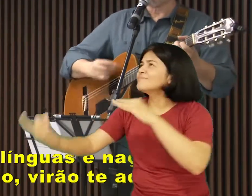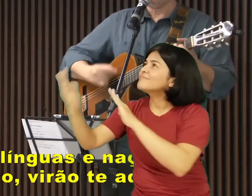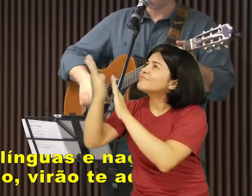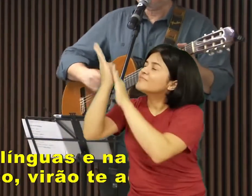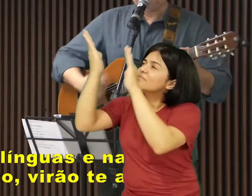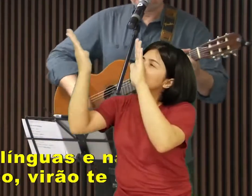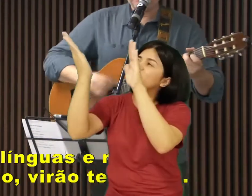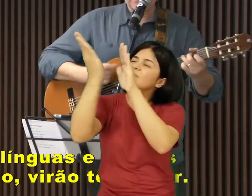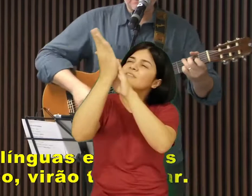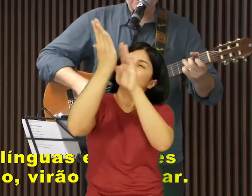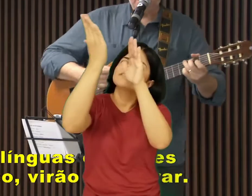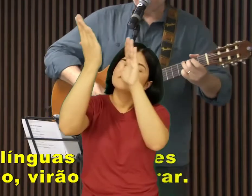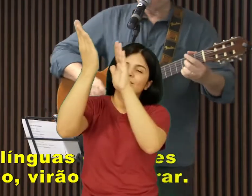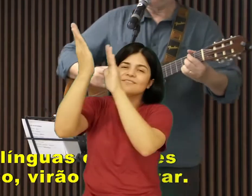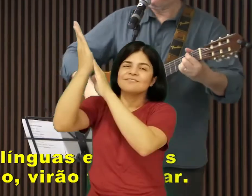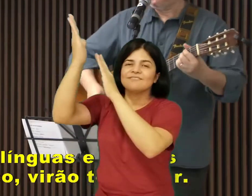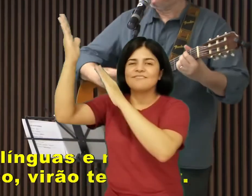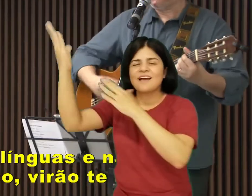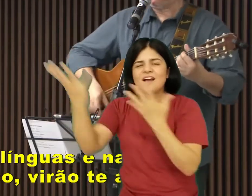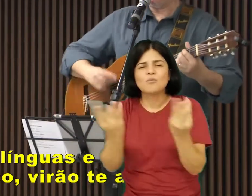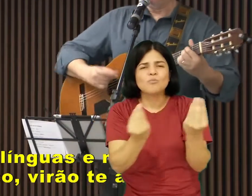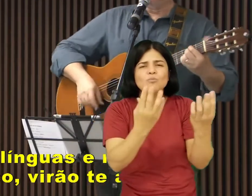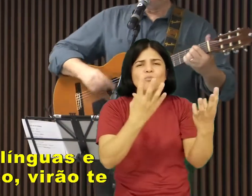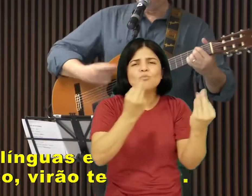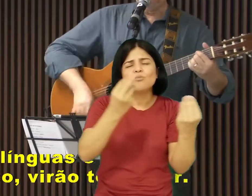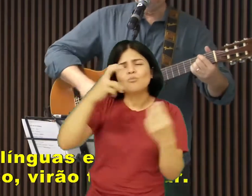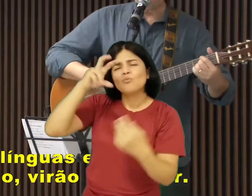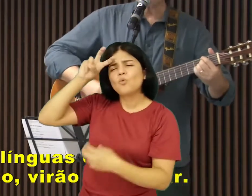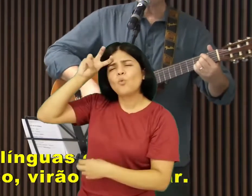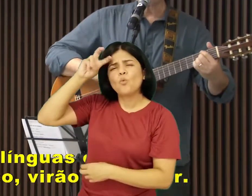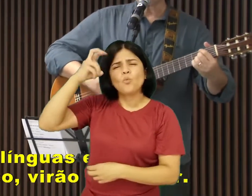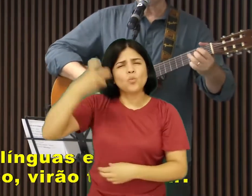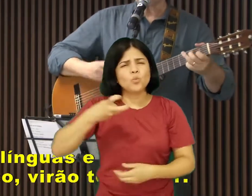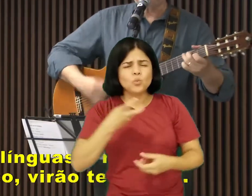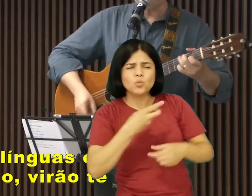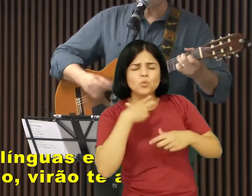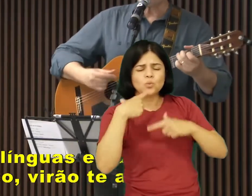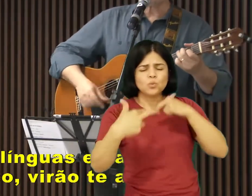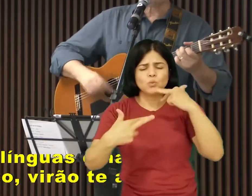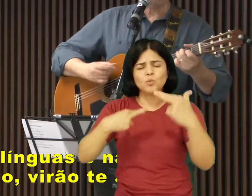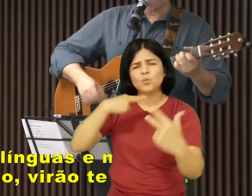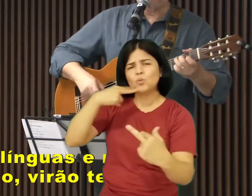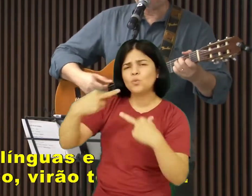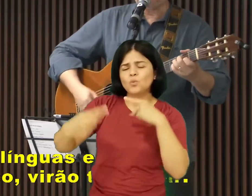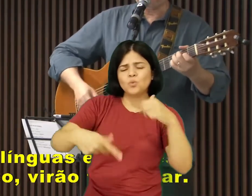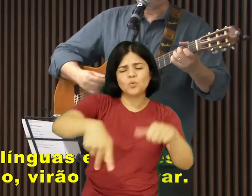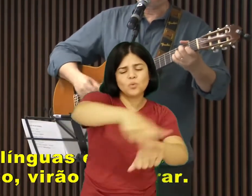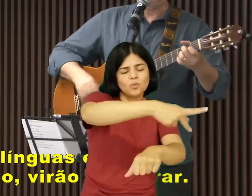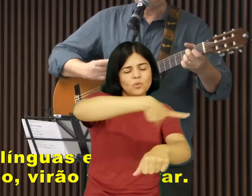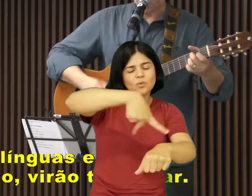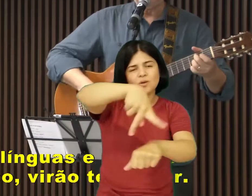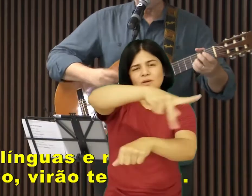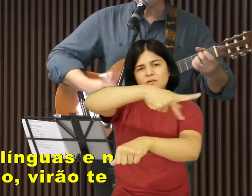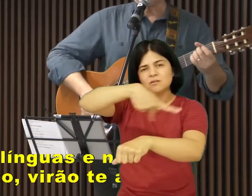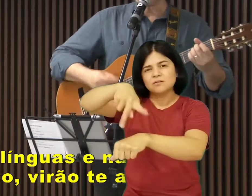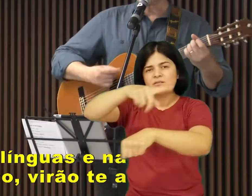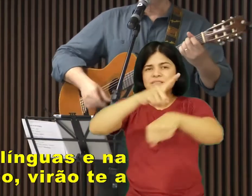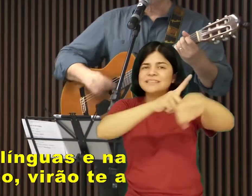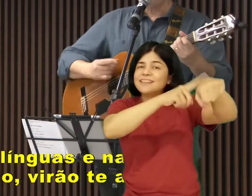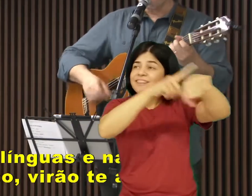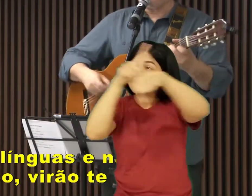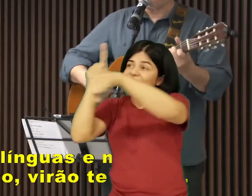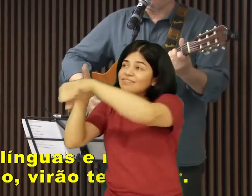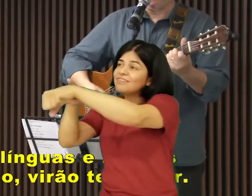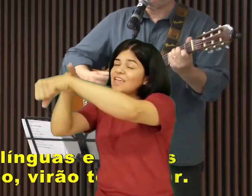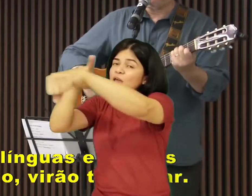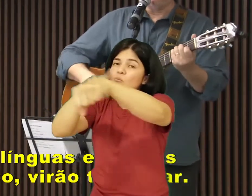louvar. De tantas culturas, línguas e nações, no tempo